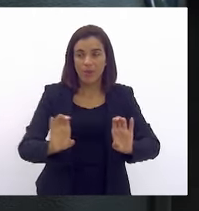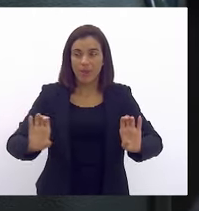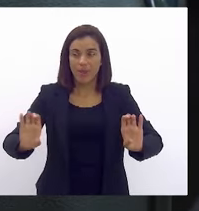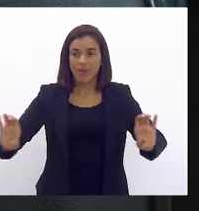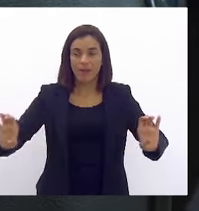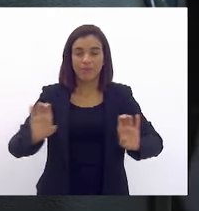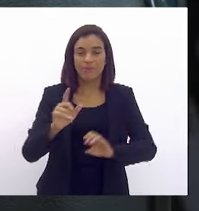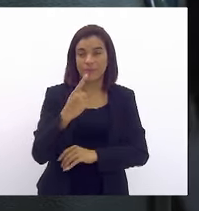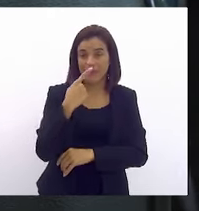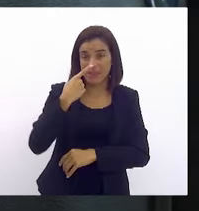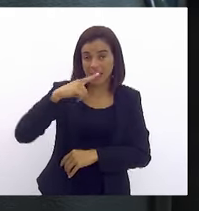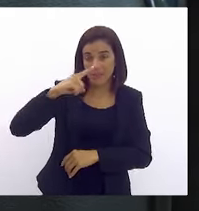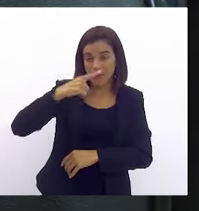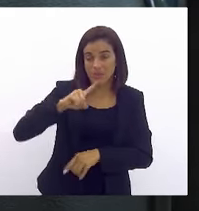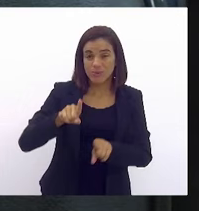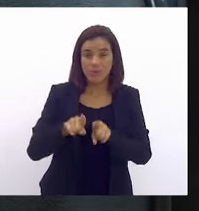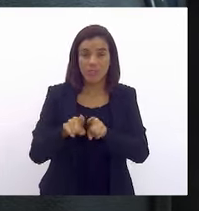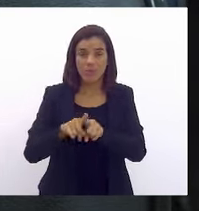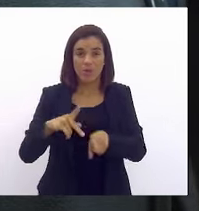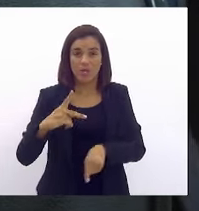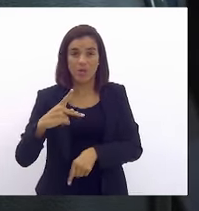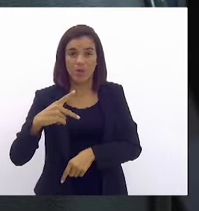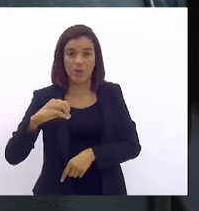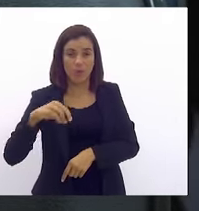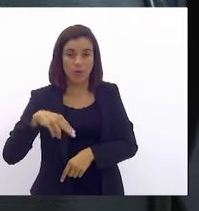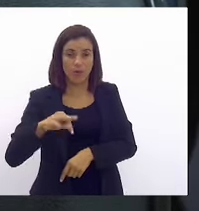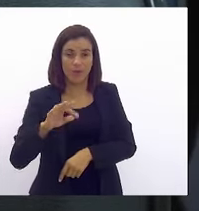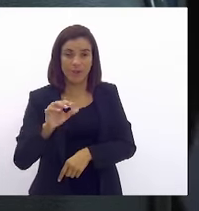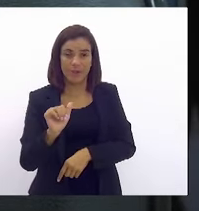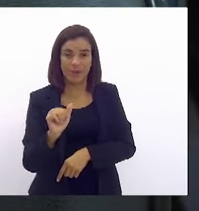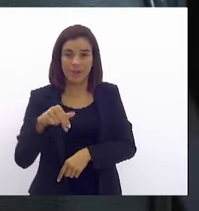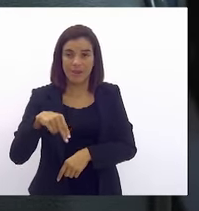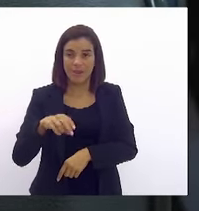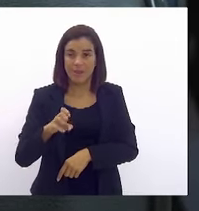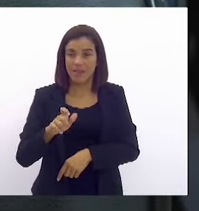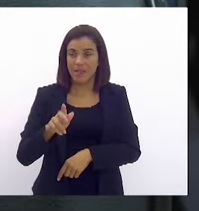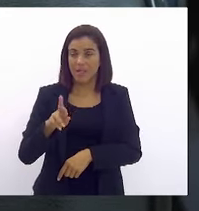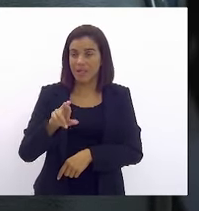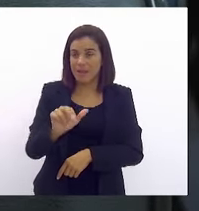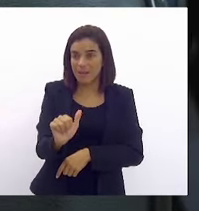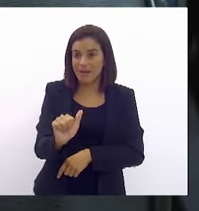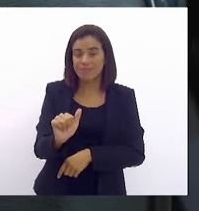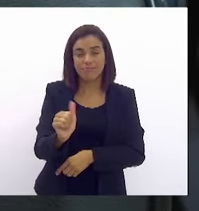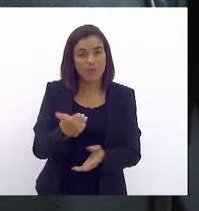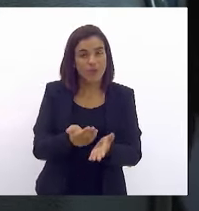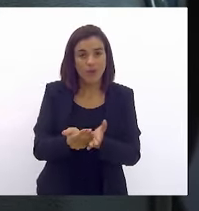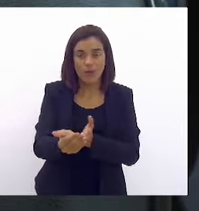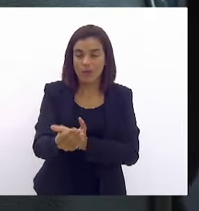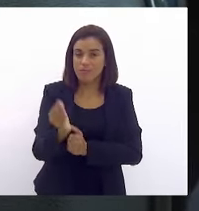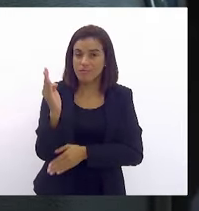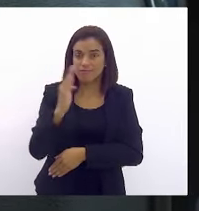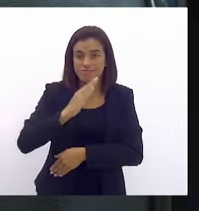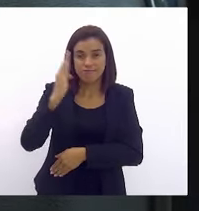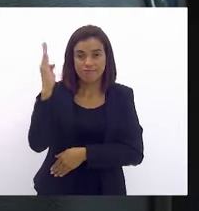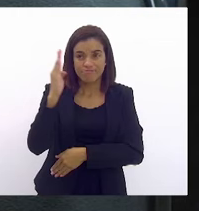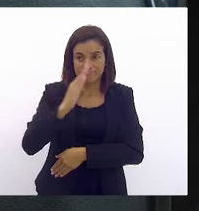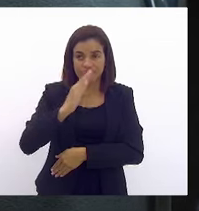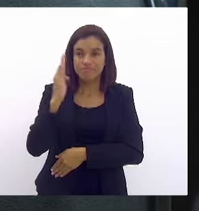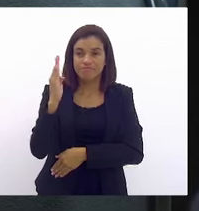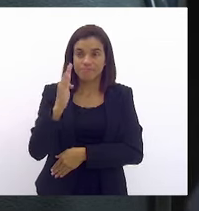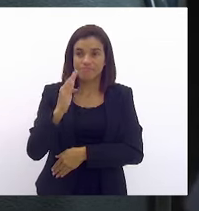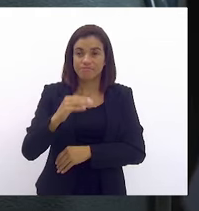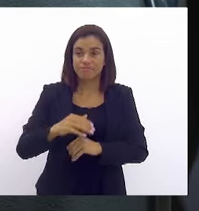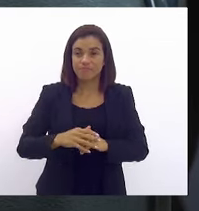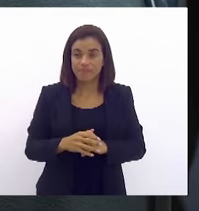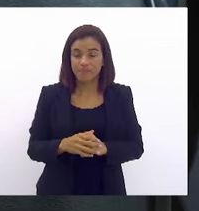Negra, e que se termine, né, se inicie e termine logo a obra do mole de Itaipuaçu.